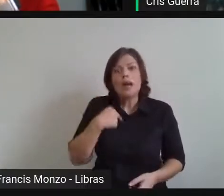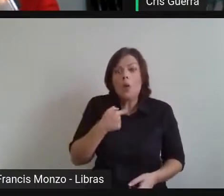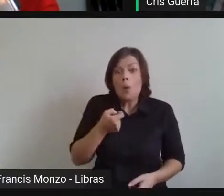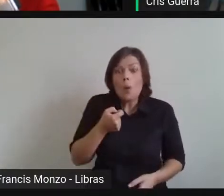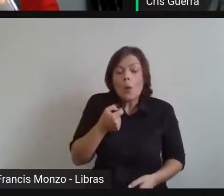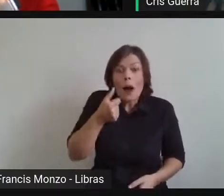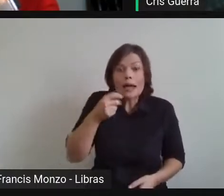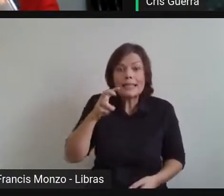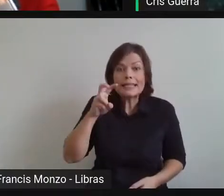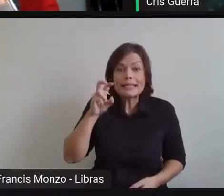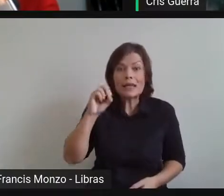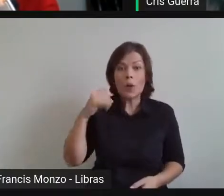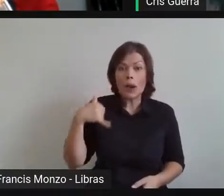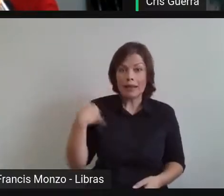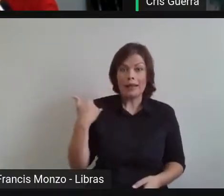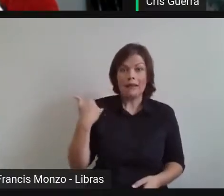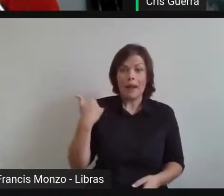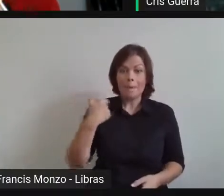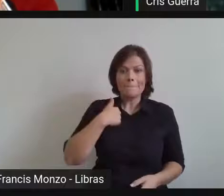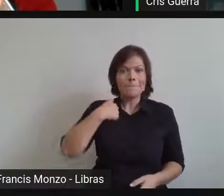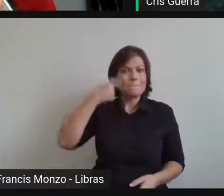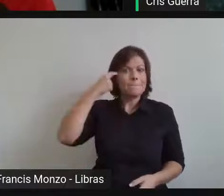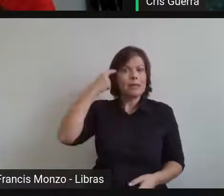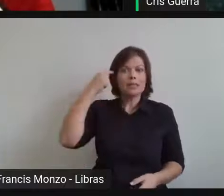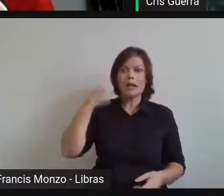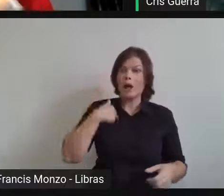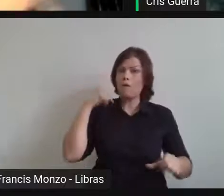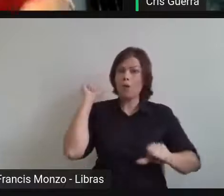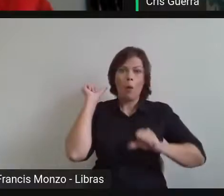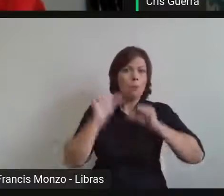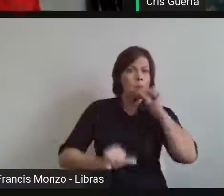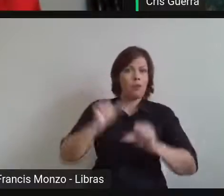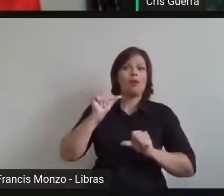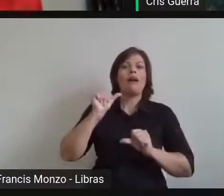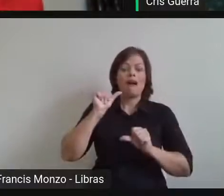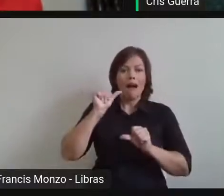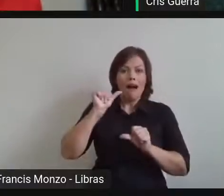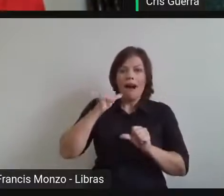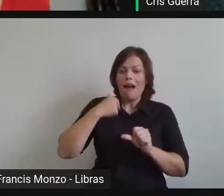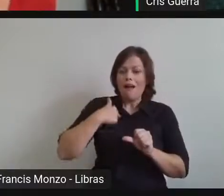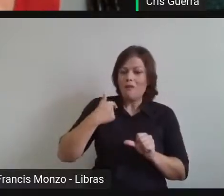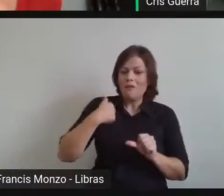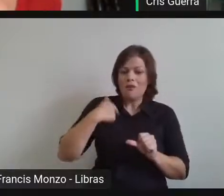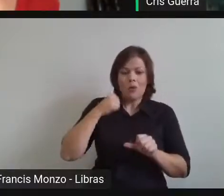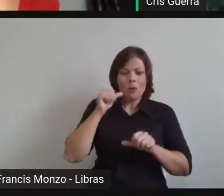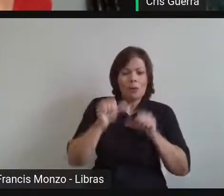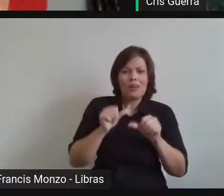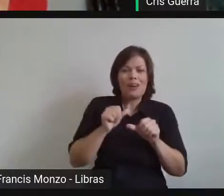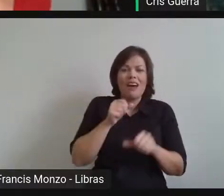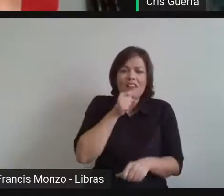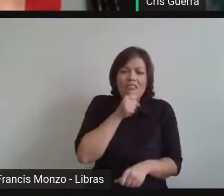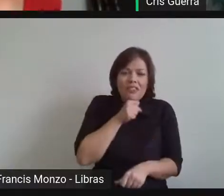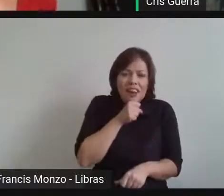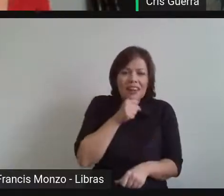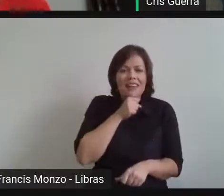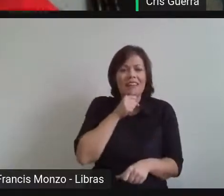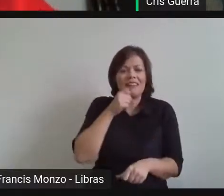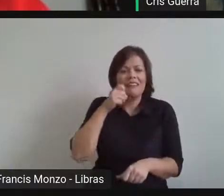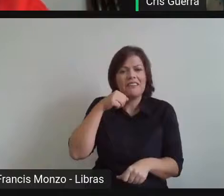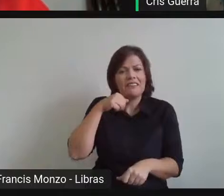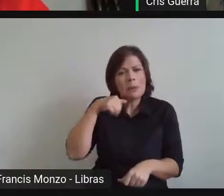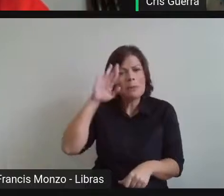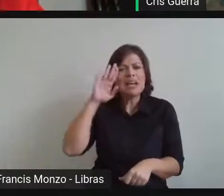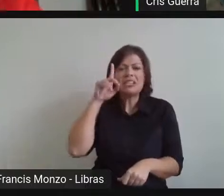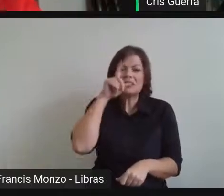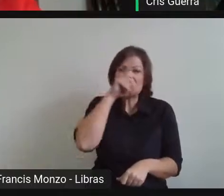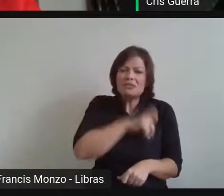mudar de personalidade, que eu ia ficar uma velhinha, que as coisas iam ser difíceis. E não é isso, né? Eu descobri